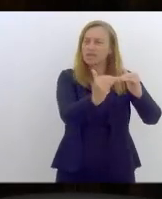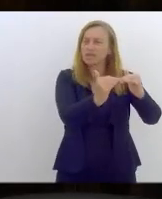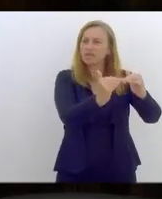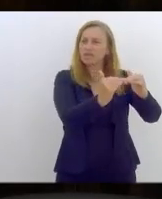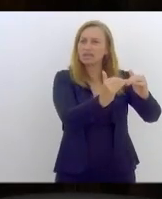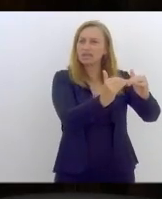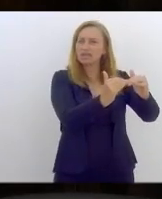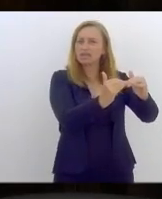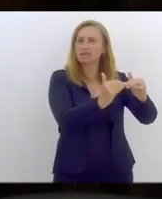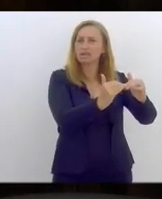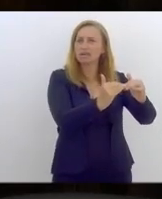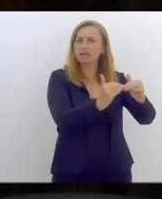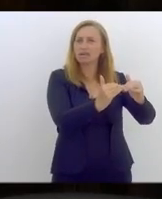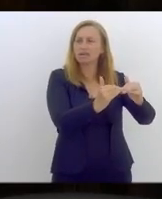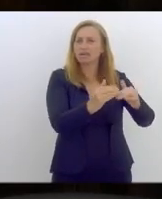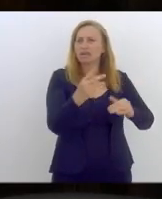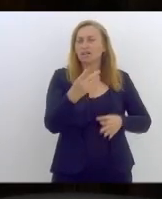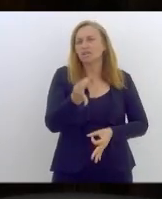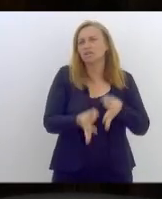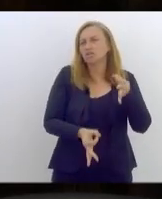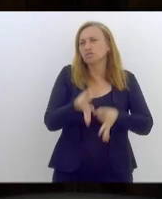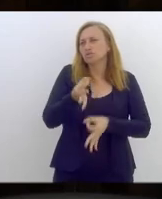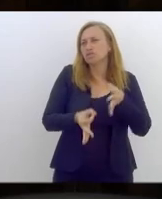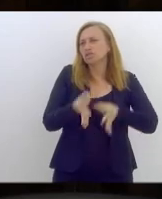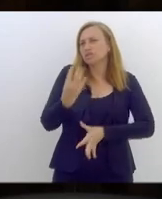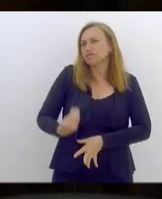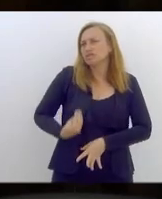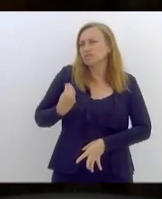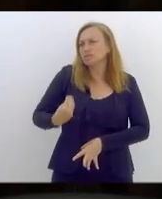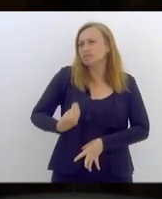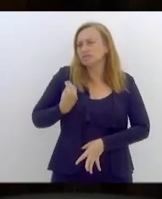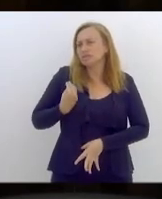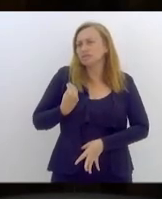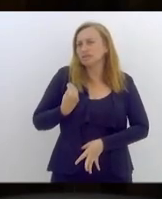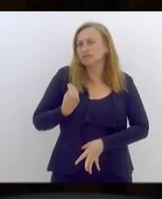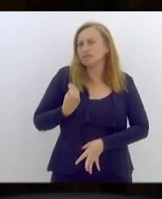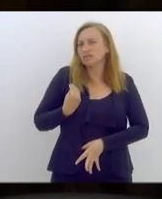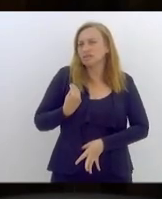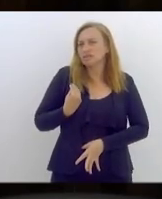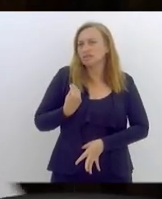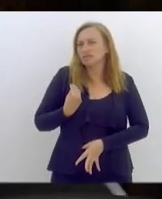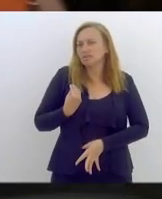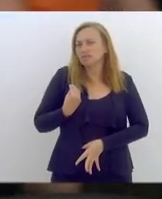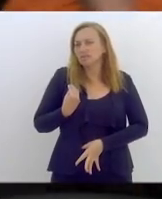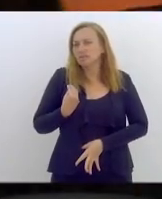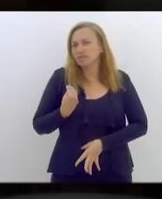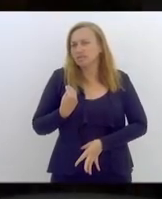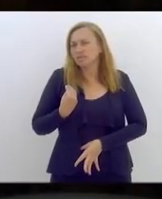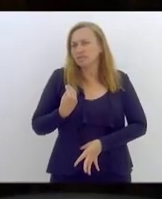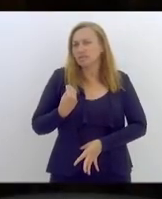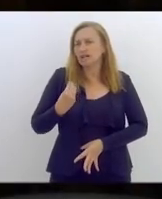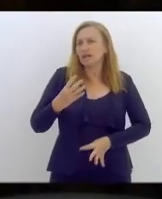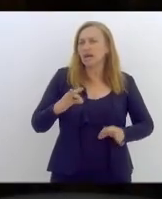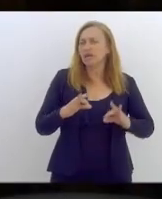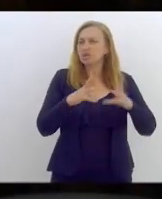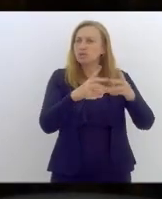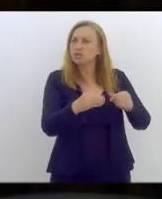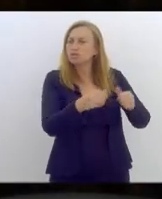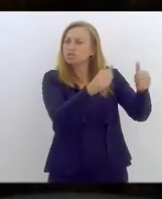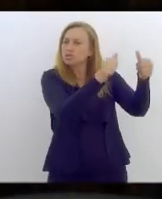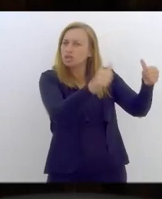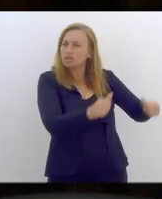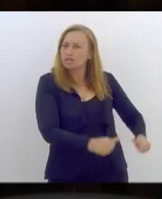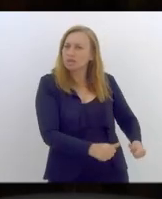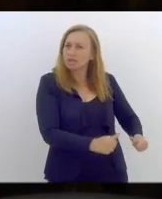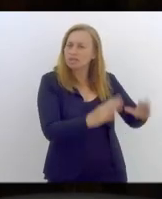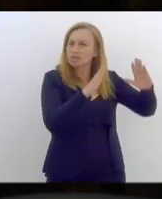obedecer. Da tua justiça viver, Amalá, Pilão e Seré. A faísca